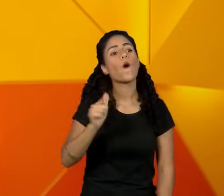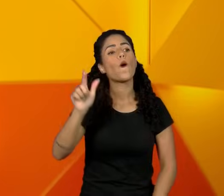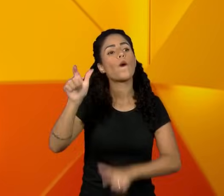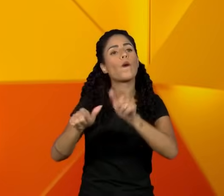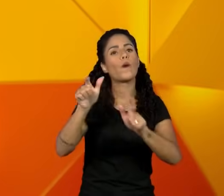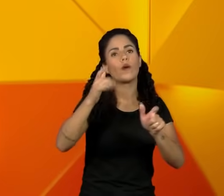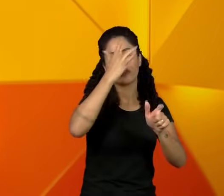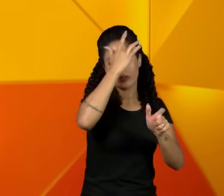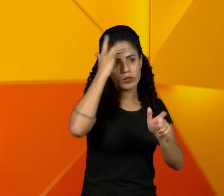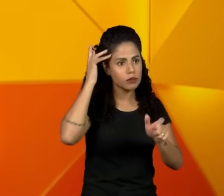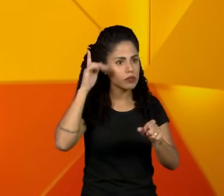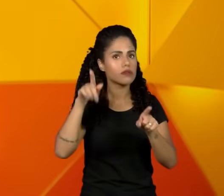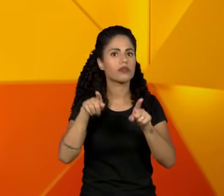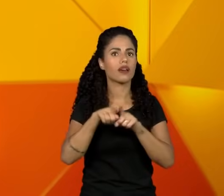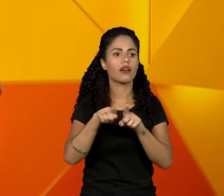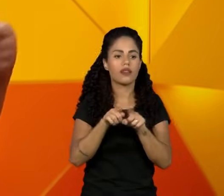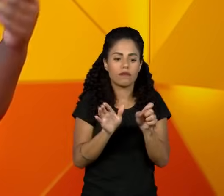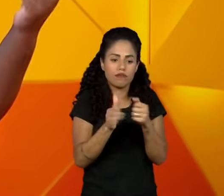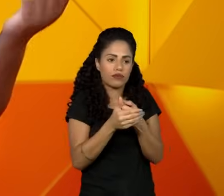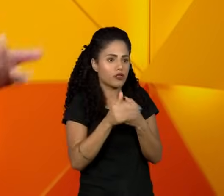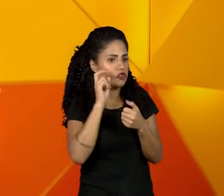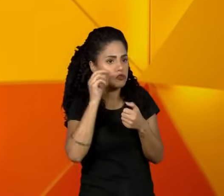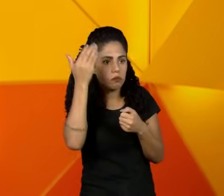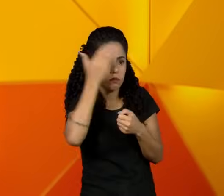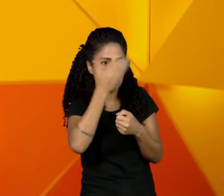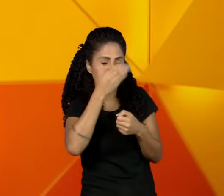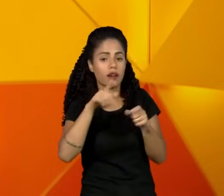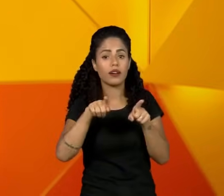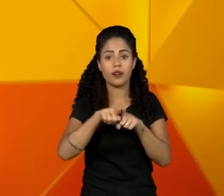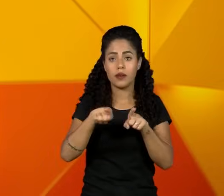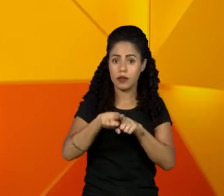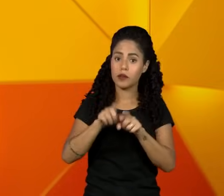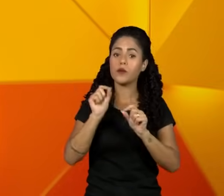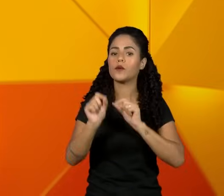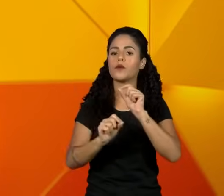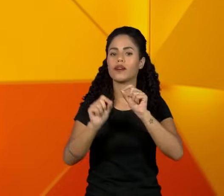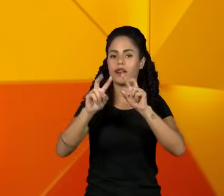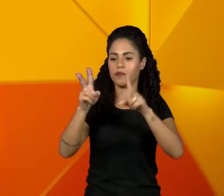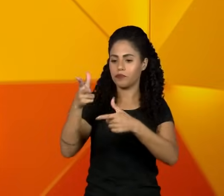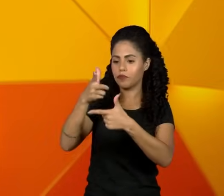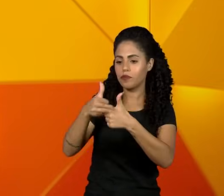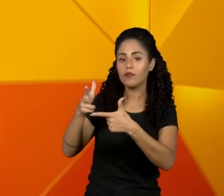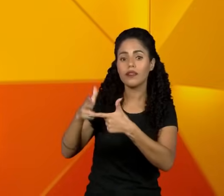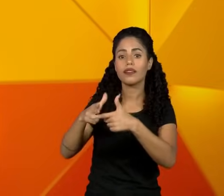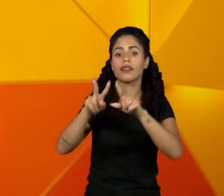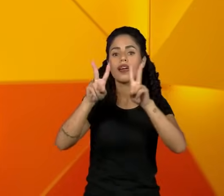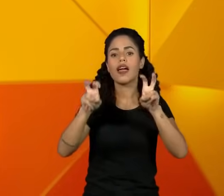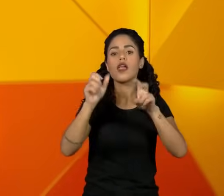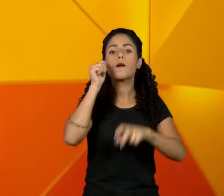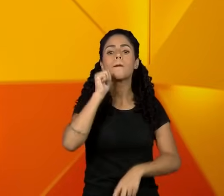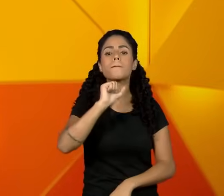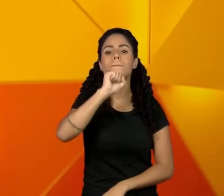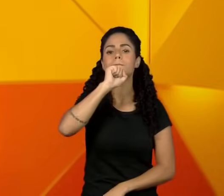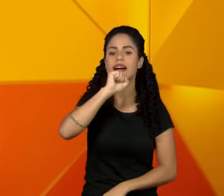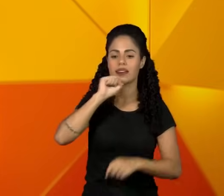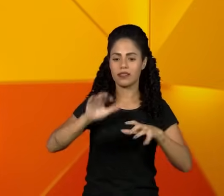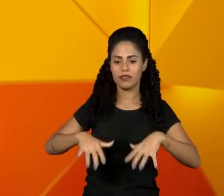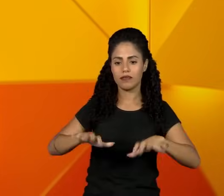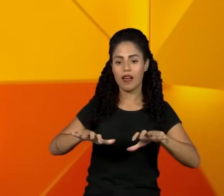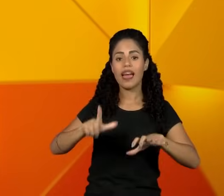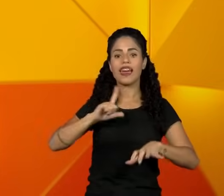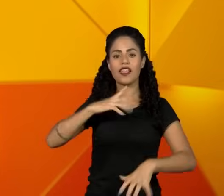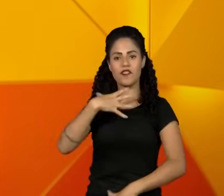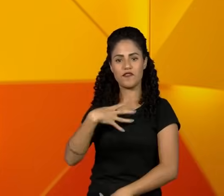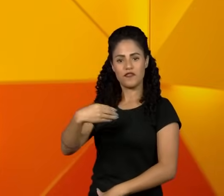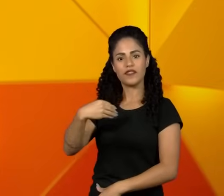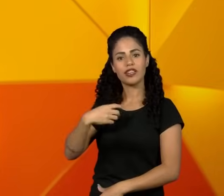são criminalizadas e invisibilizadas. A série Mães do Funk estreou no streaming e aborda o cotidiano de 5 mães